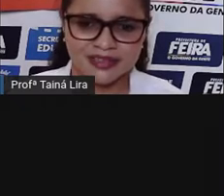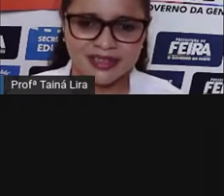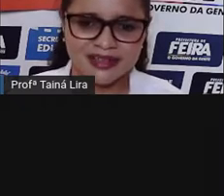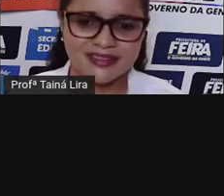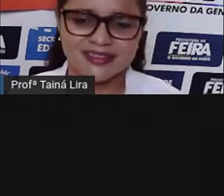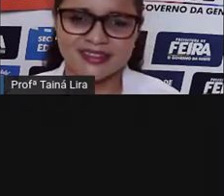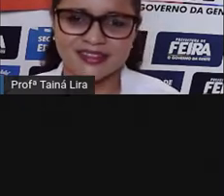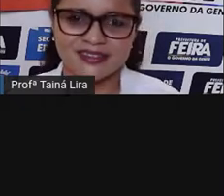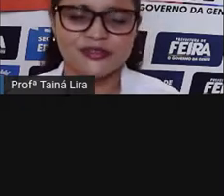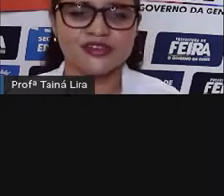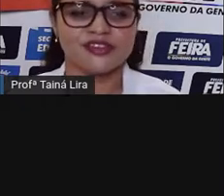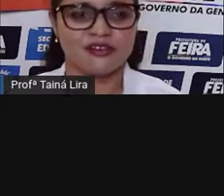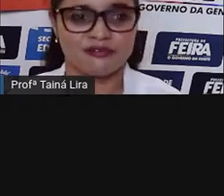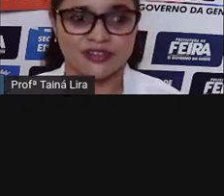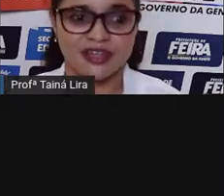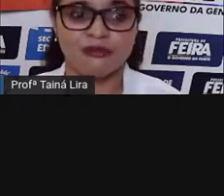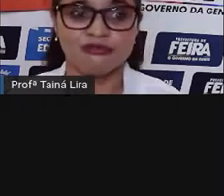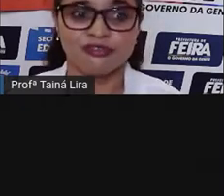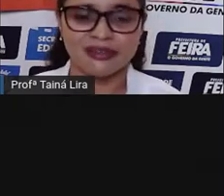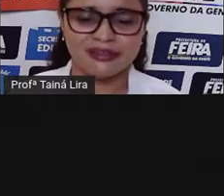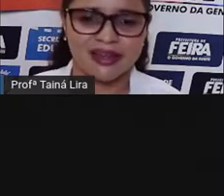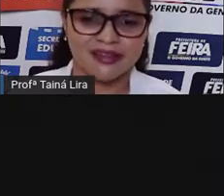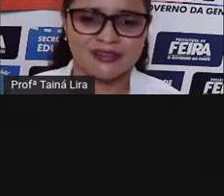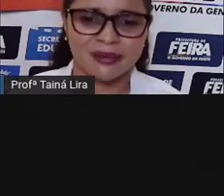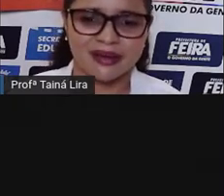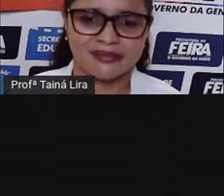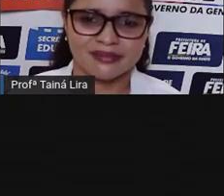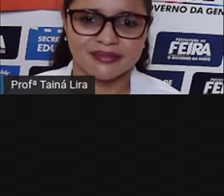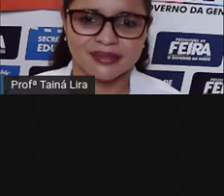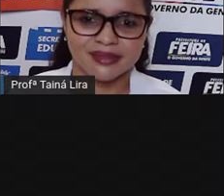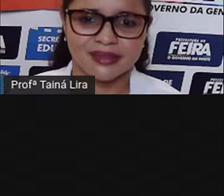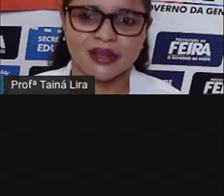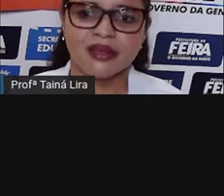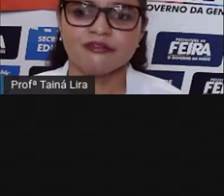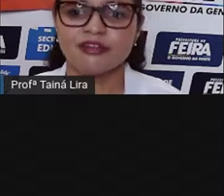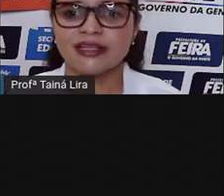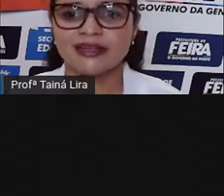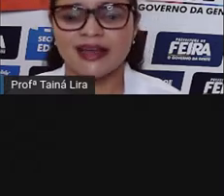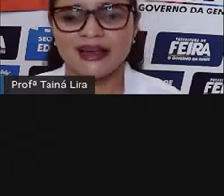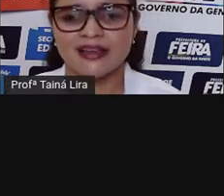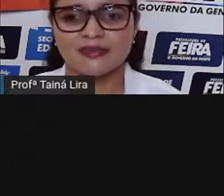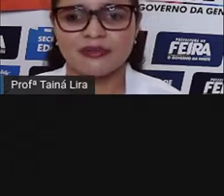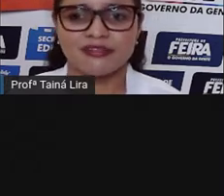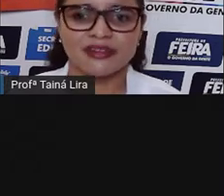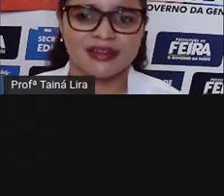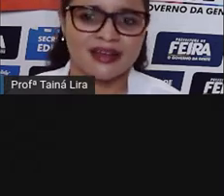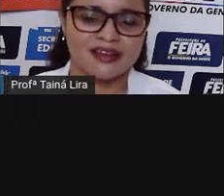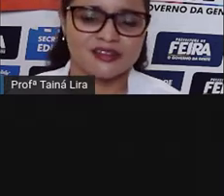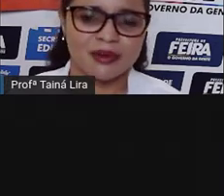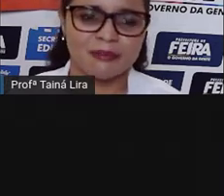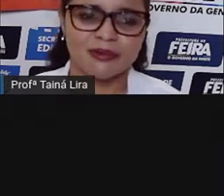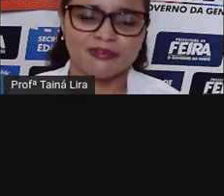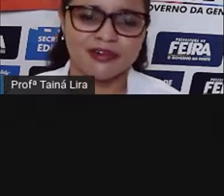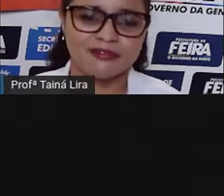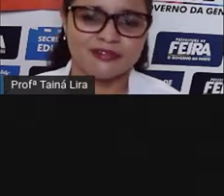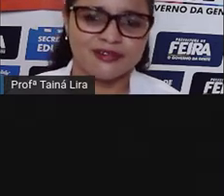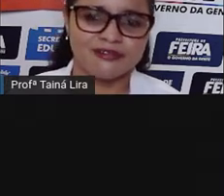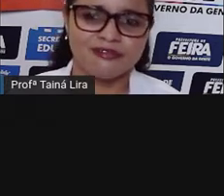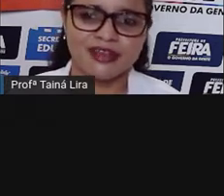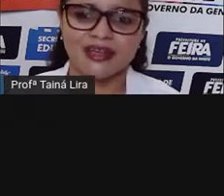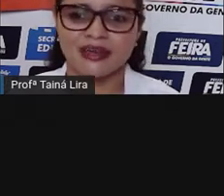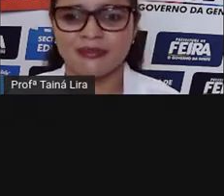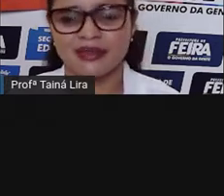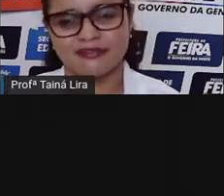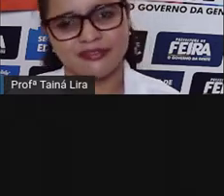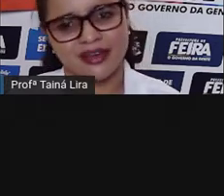Obrigado irei sim se você convidar um fantasma fantasma fantasma por